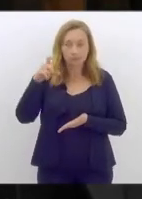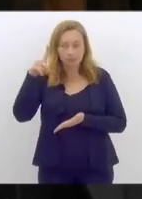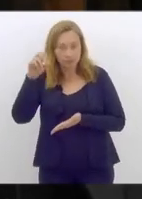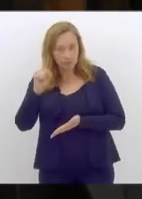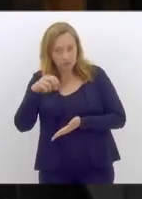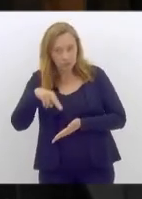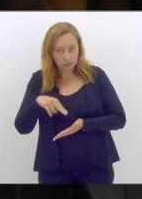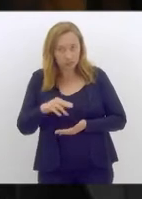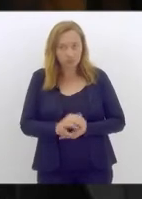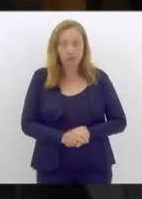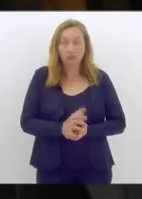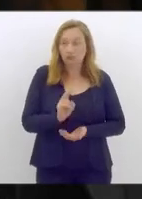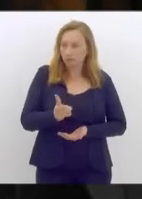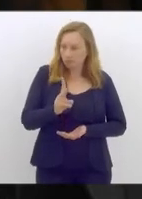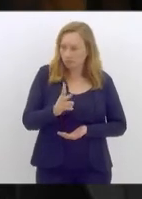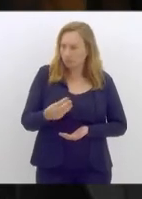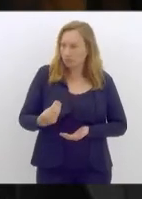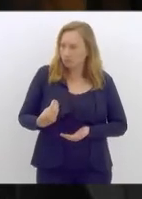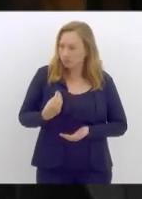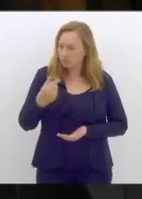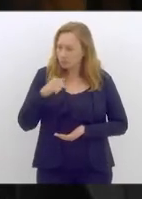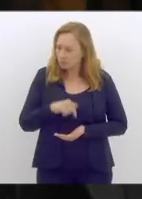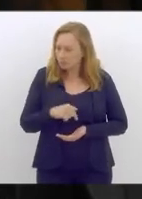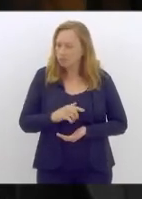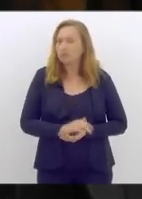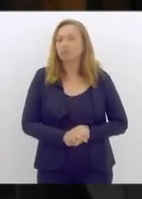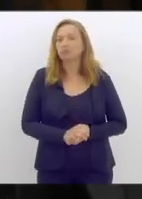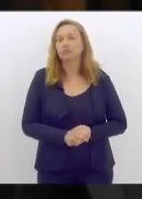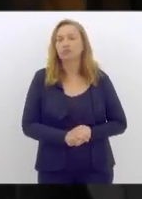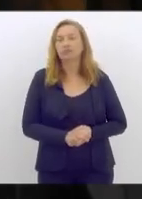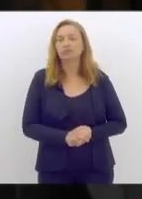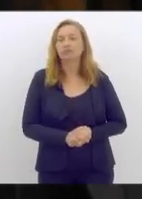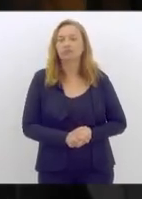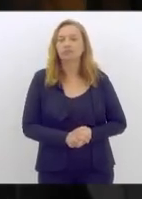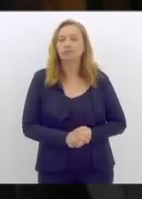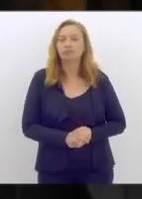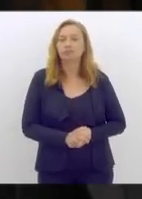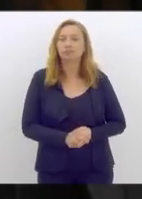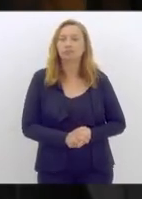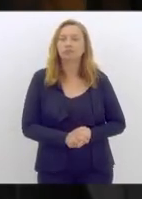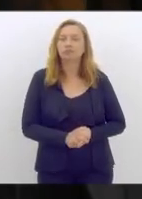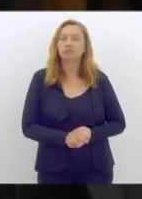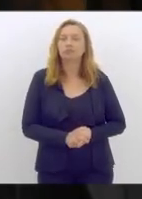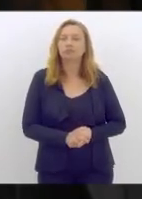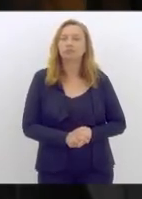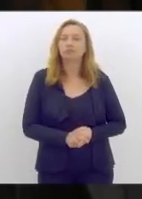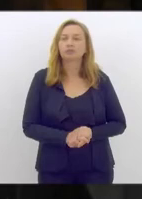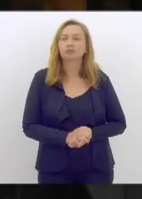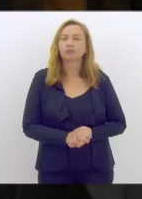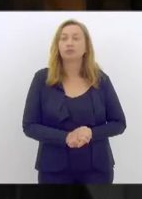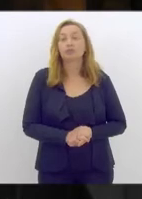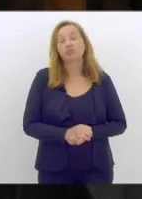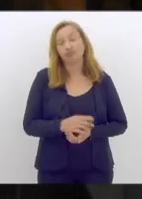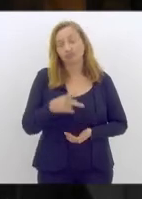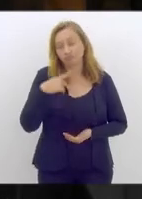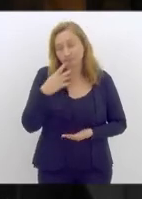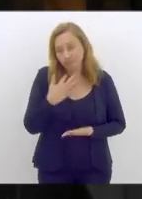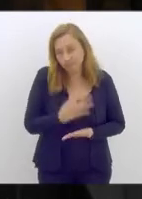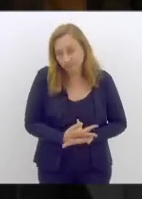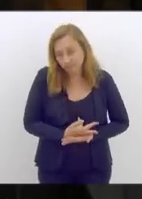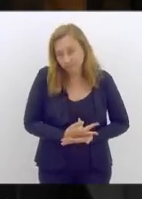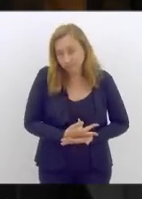Rocha sempre muito presente e Cortez e assinalando a ausência